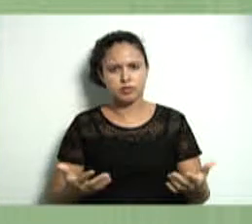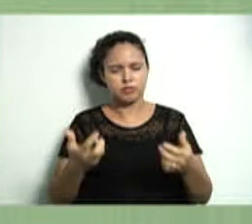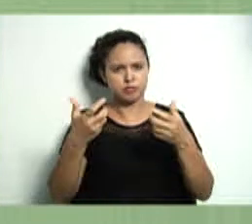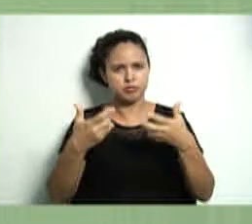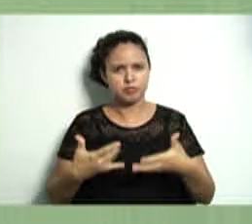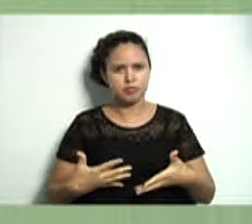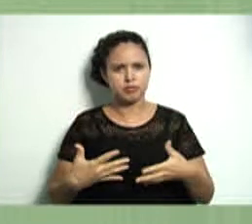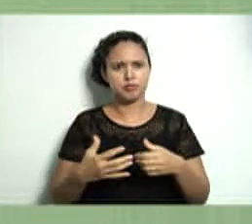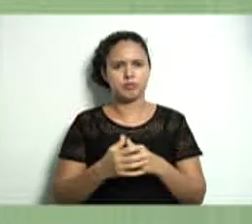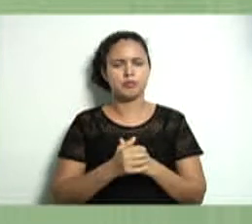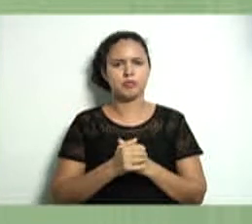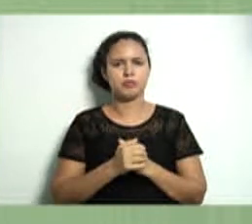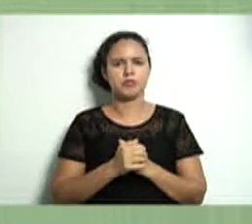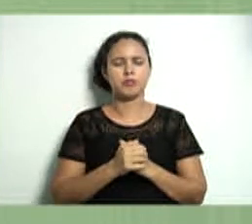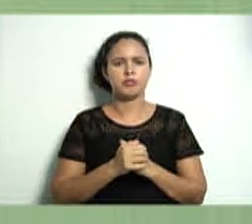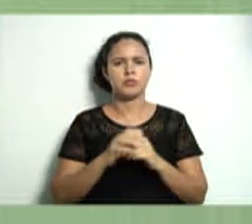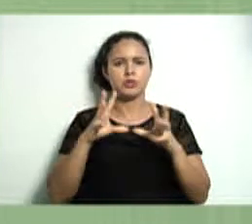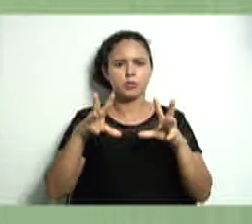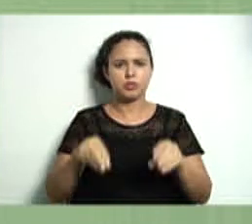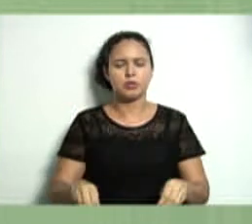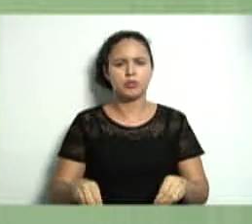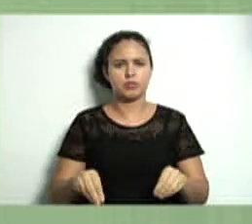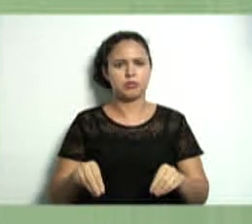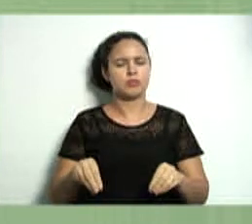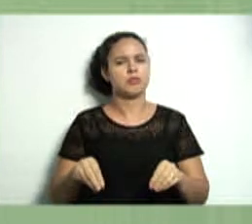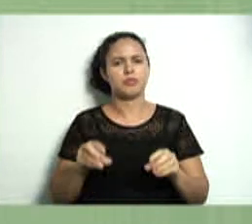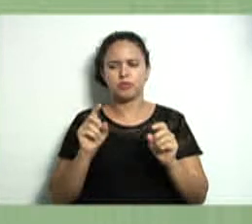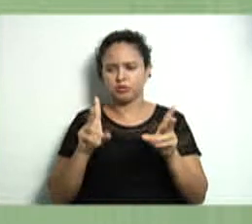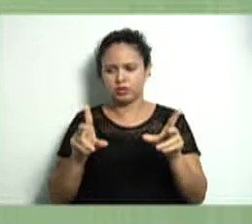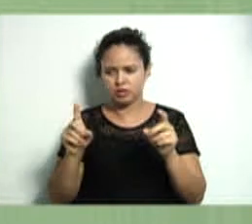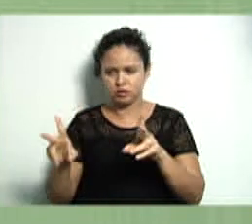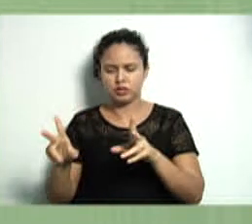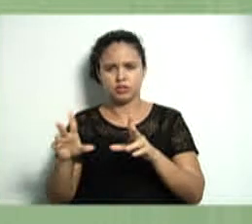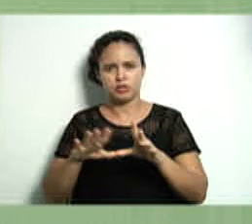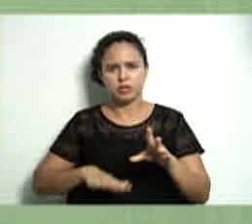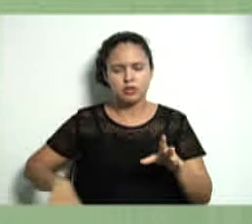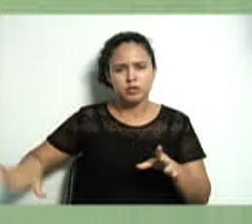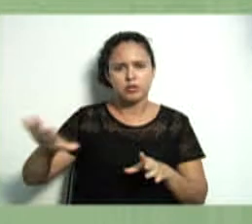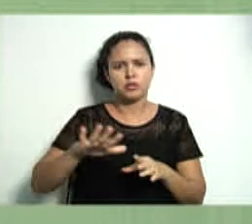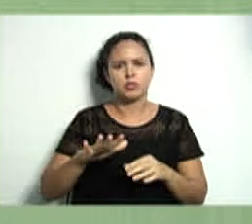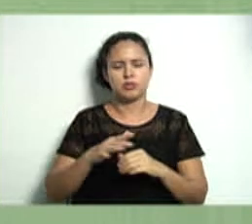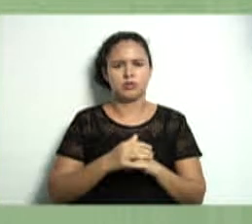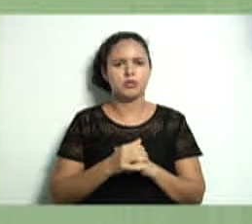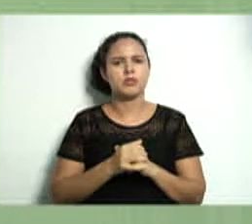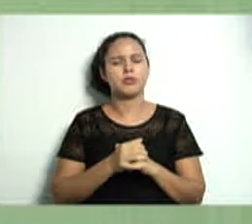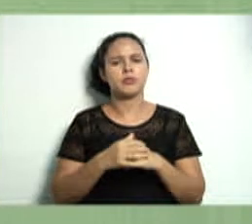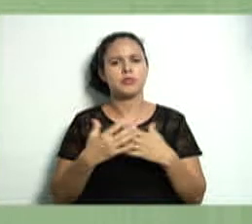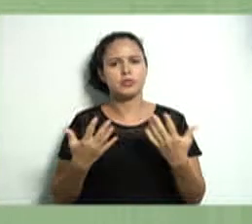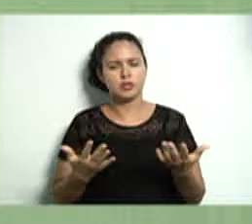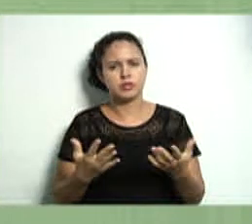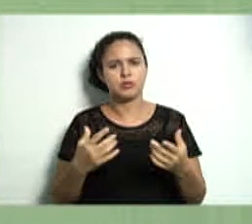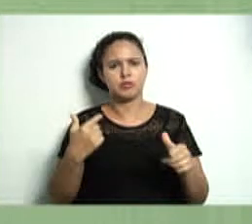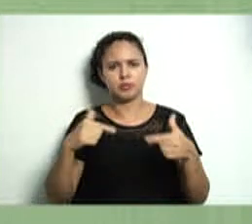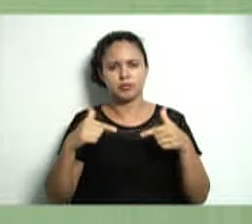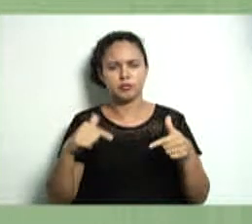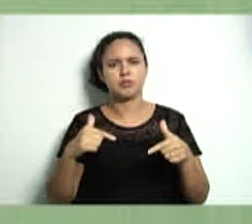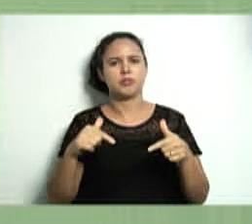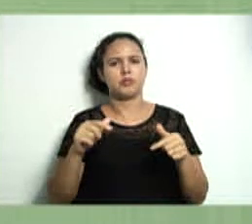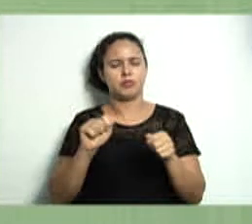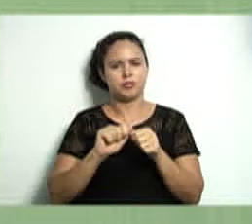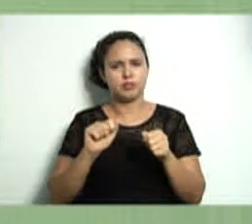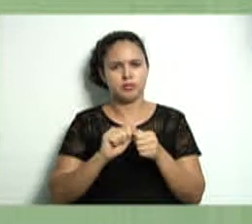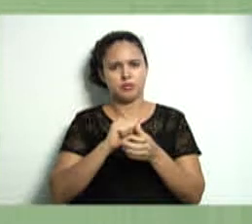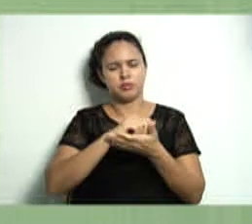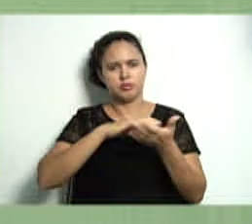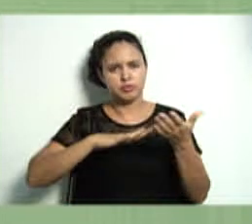Eles produzem bens que serão vendidos aos outros trabalhadores. Sim, porque os trabalhadores realizam